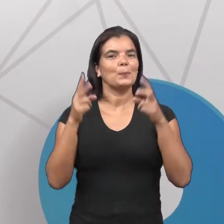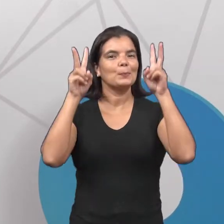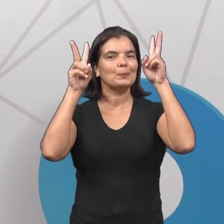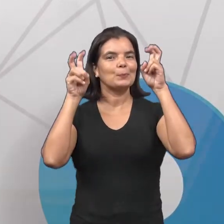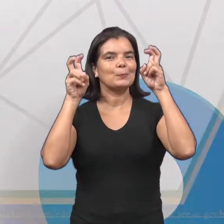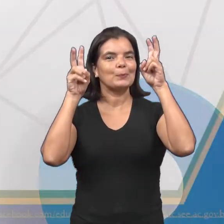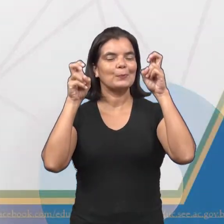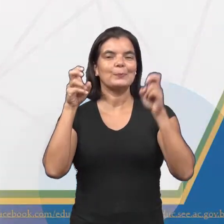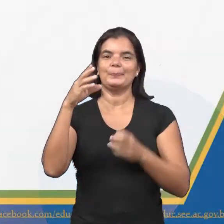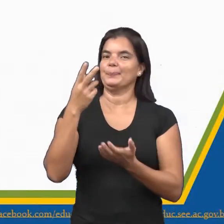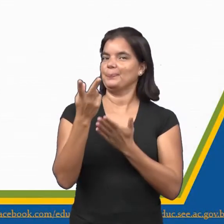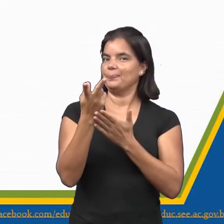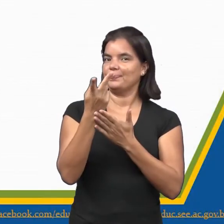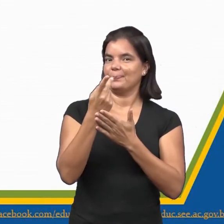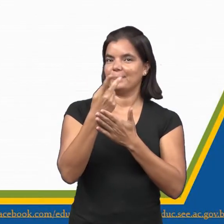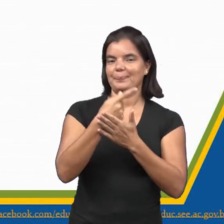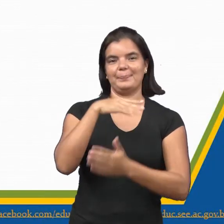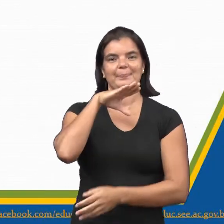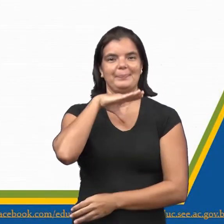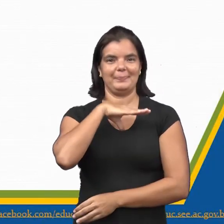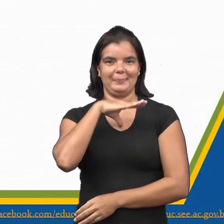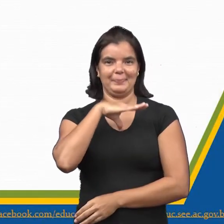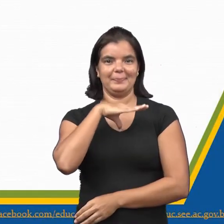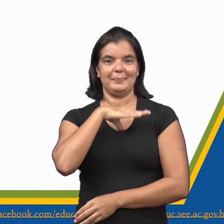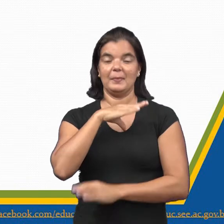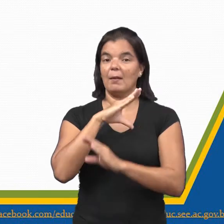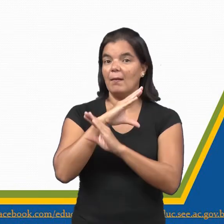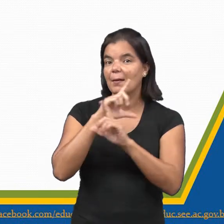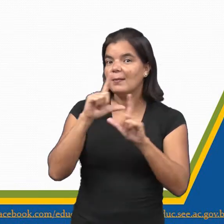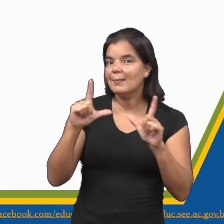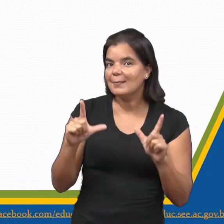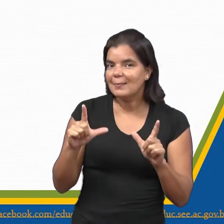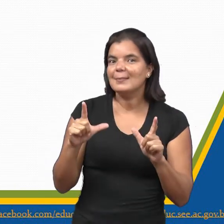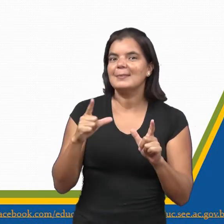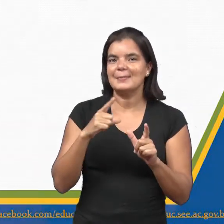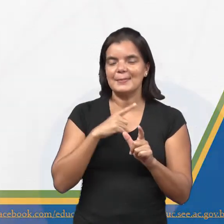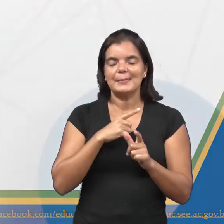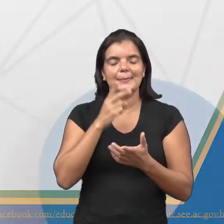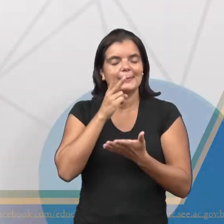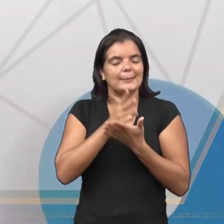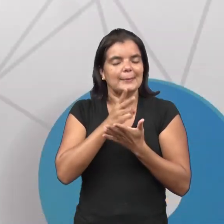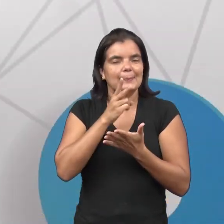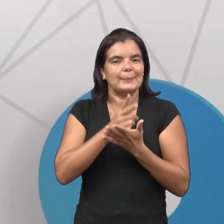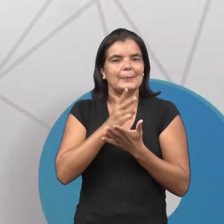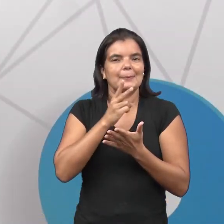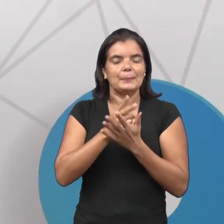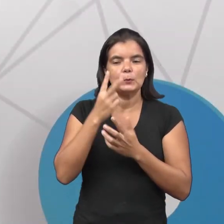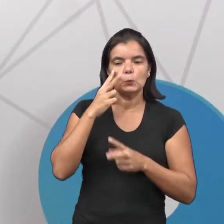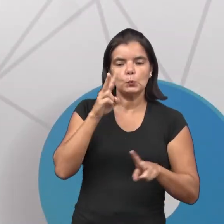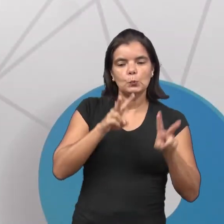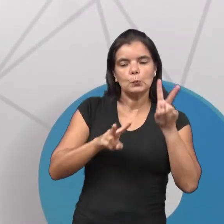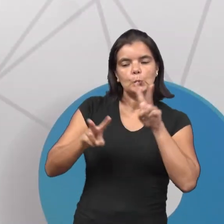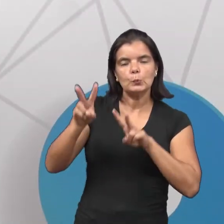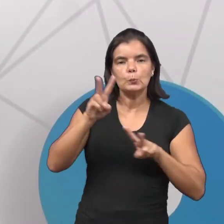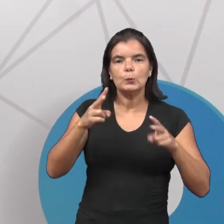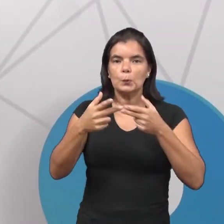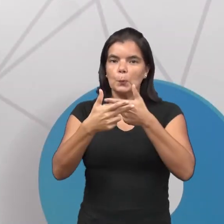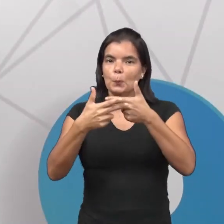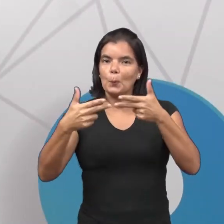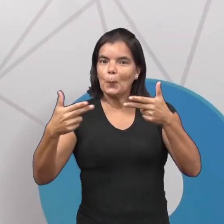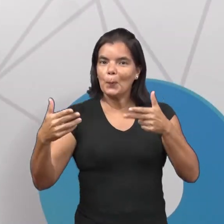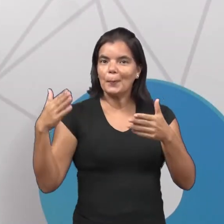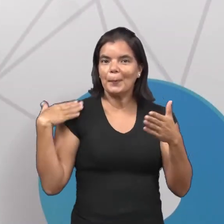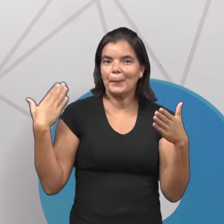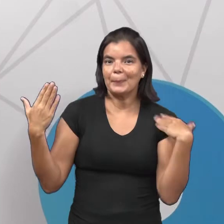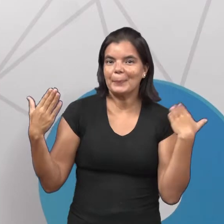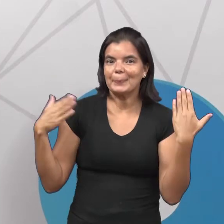nossa aula é arte na cidade. É claro que nós estamos o tempo todo visualizando obras de arte quando passeamos